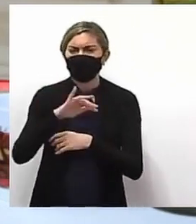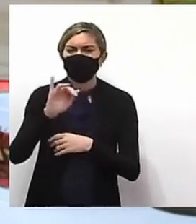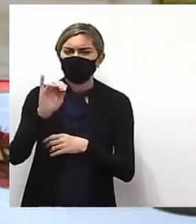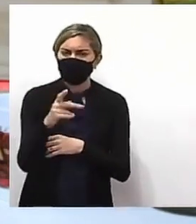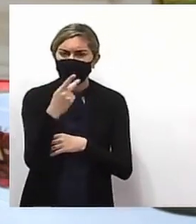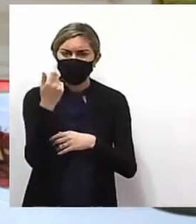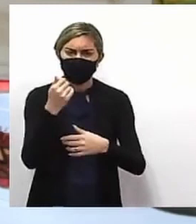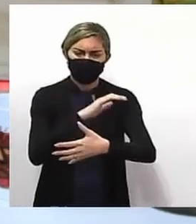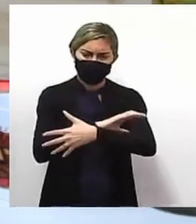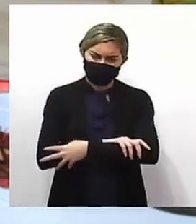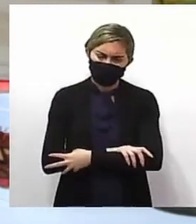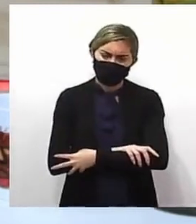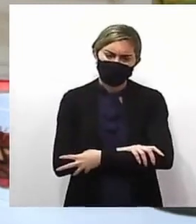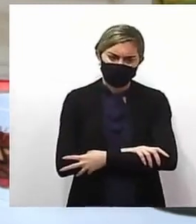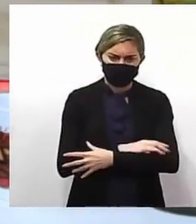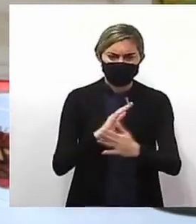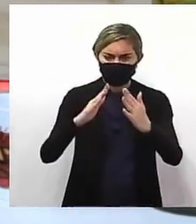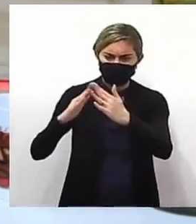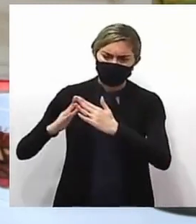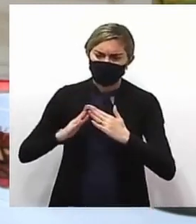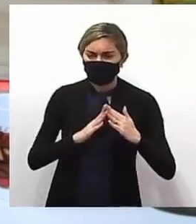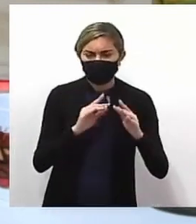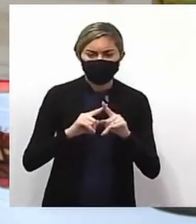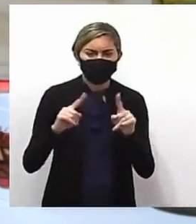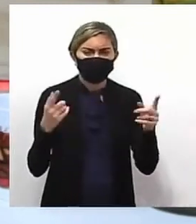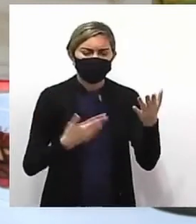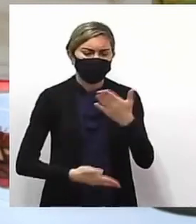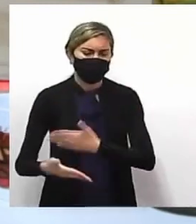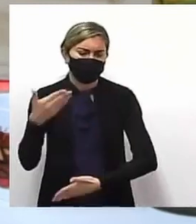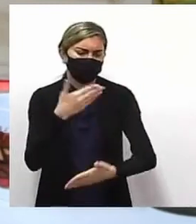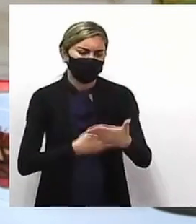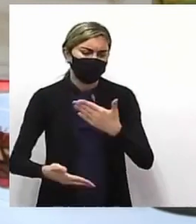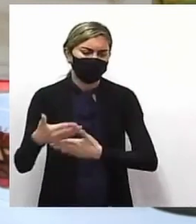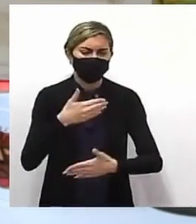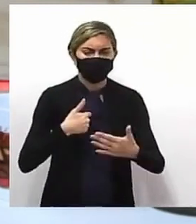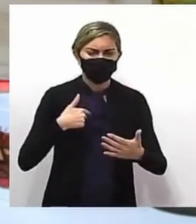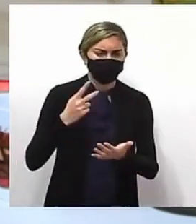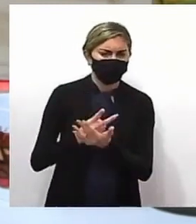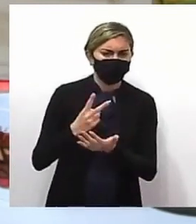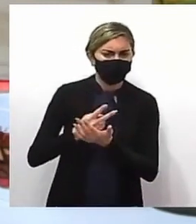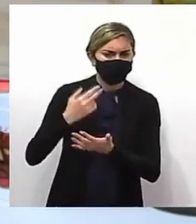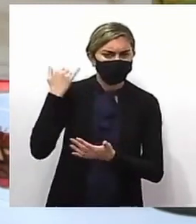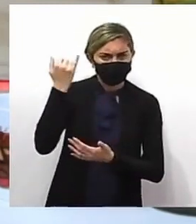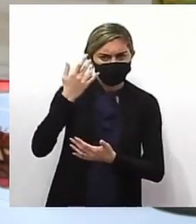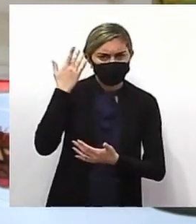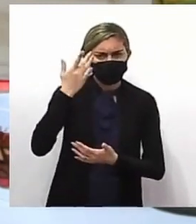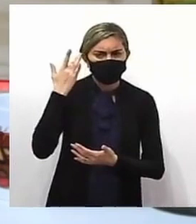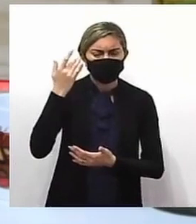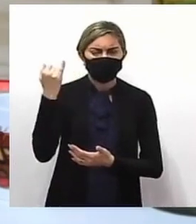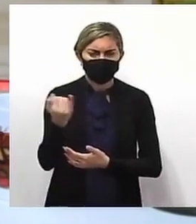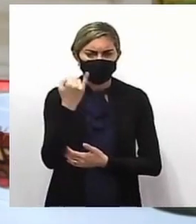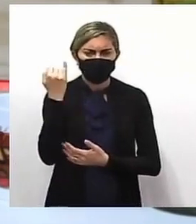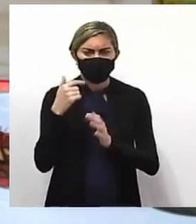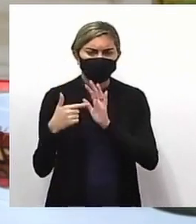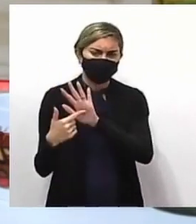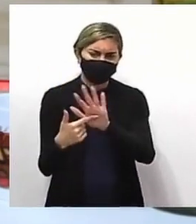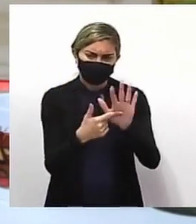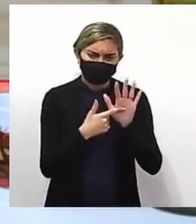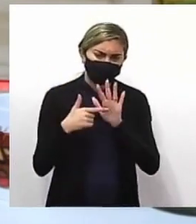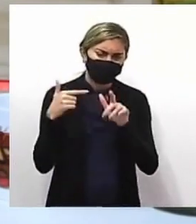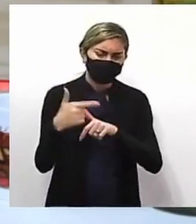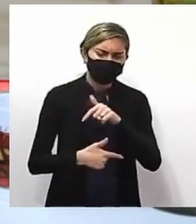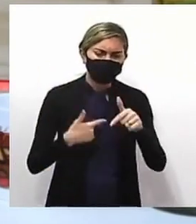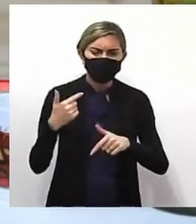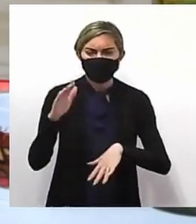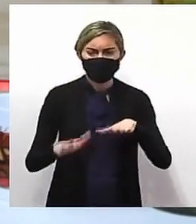em parceria com os moradores, mas a relação que eu sempre achei que era muito importante de mostrar do trabalho são